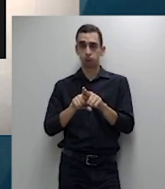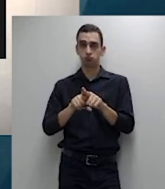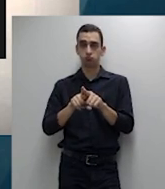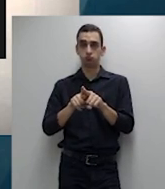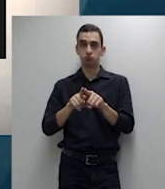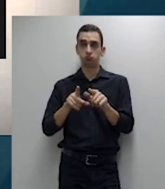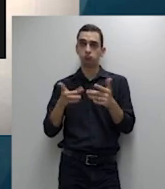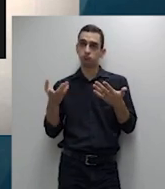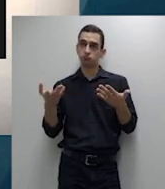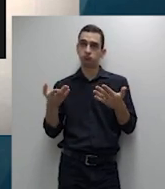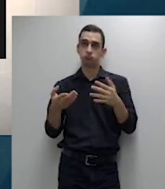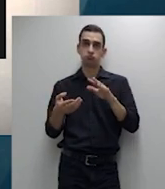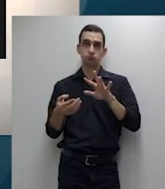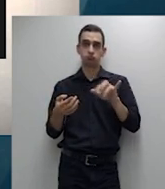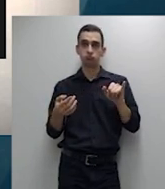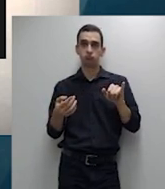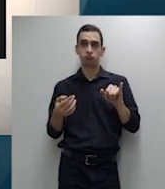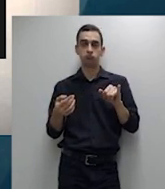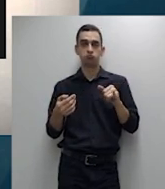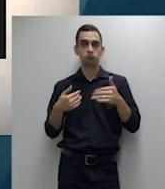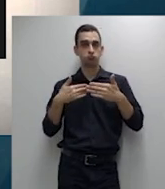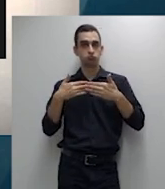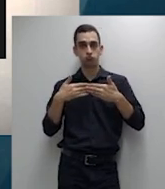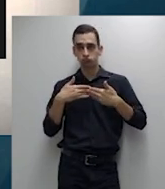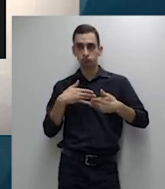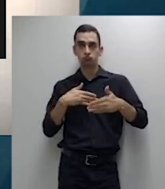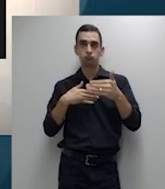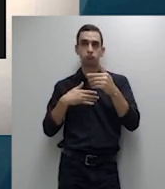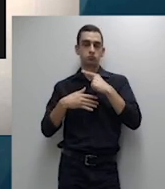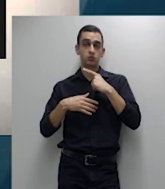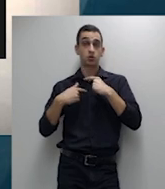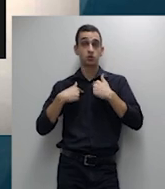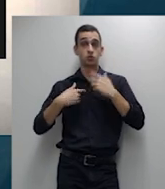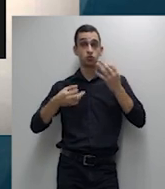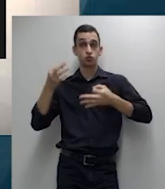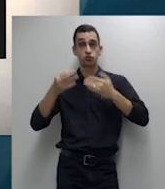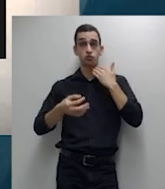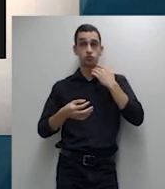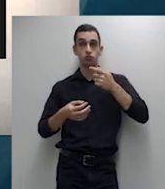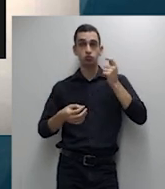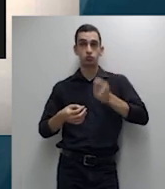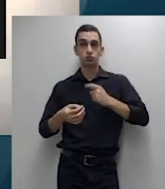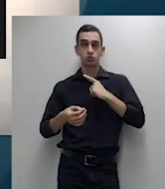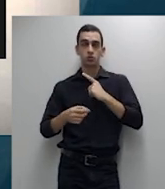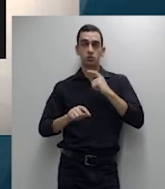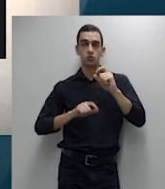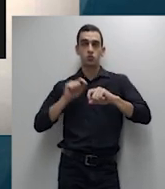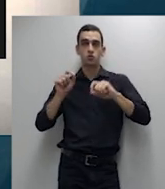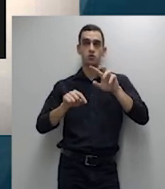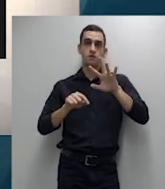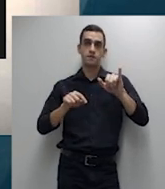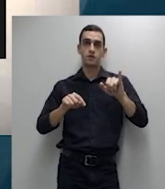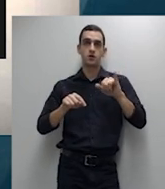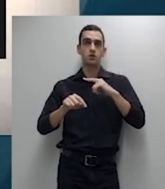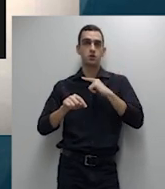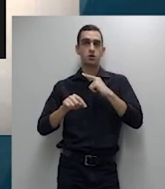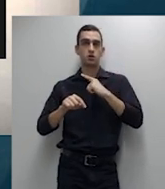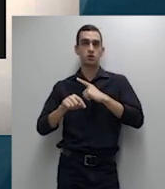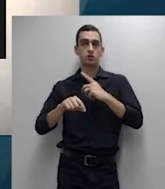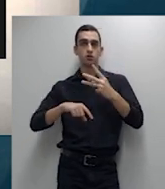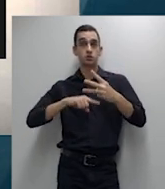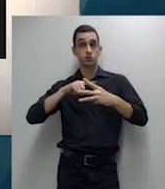hipótese de um dia estar em juízo de tirando Quisera eu ter o luxo eo conforto de contar com três